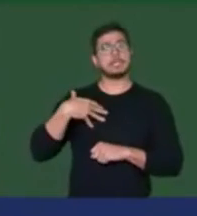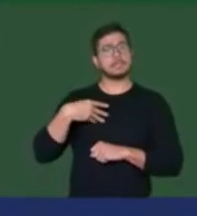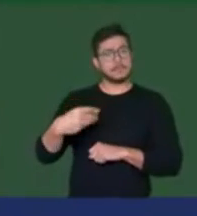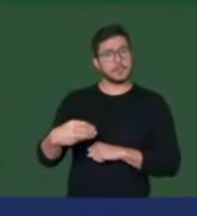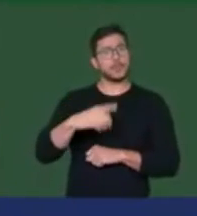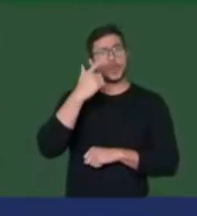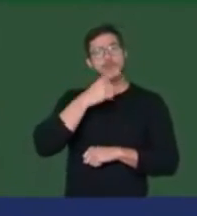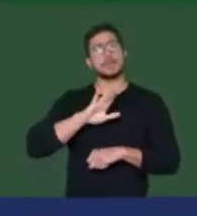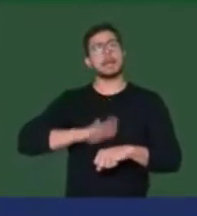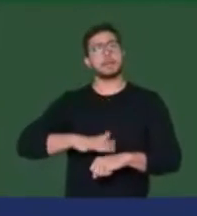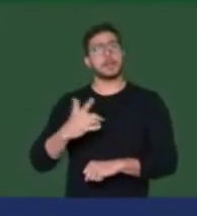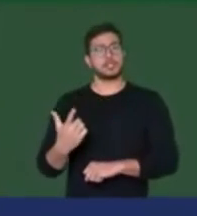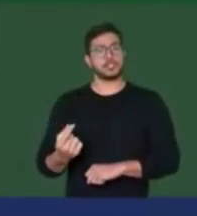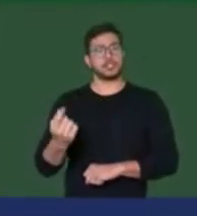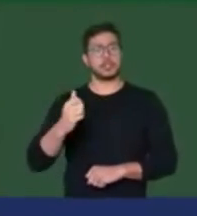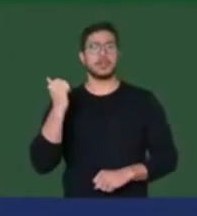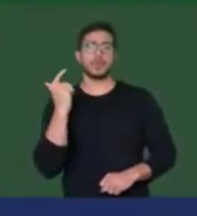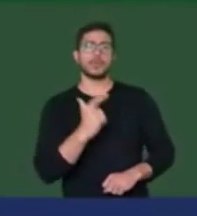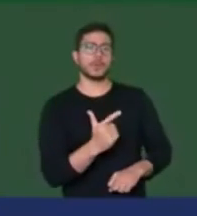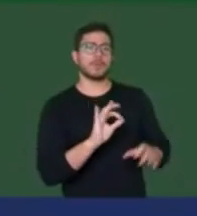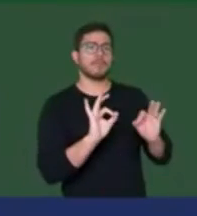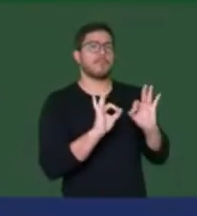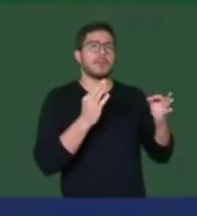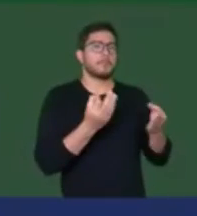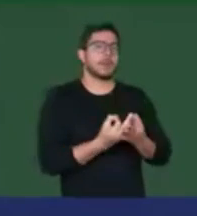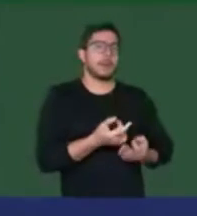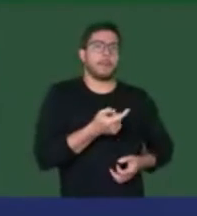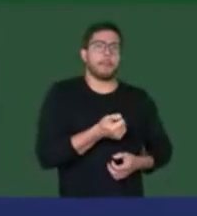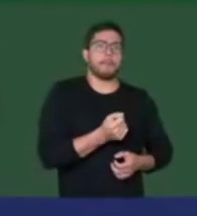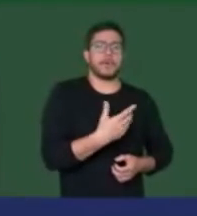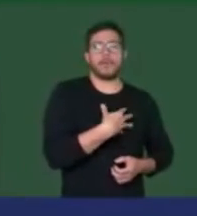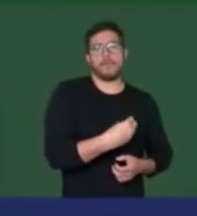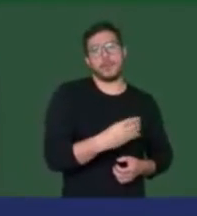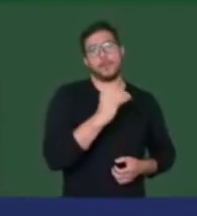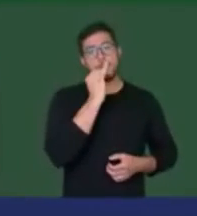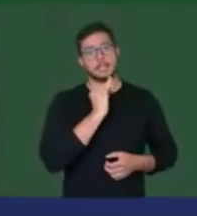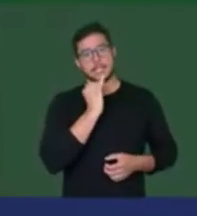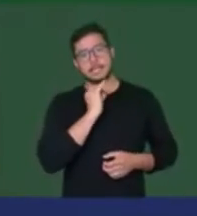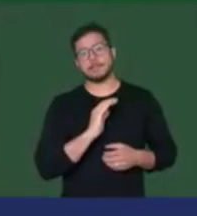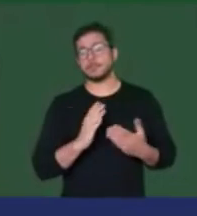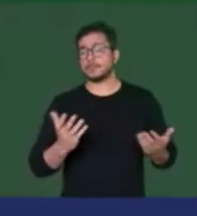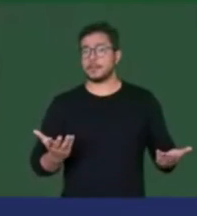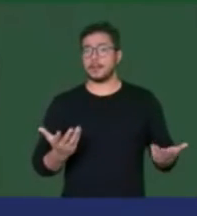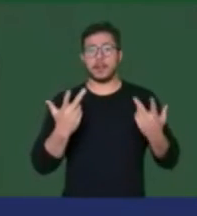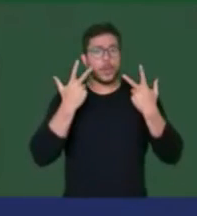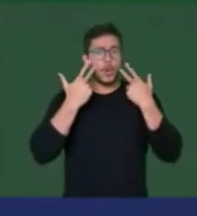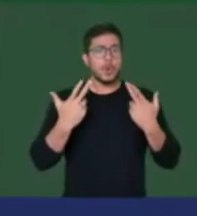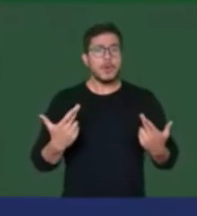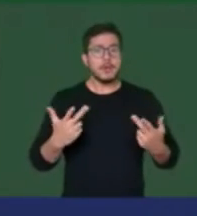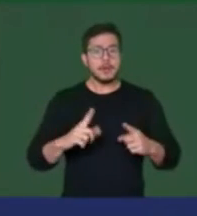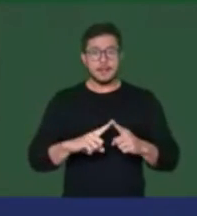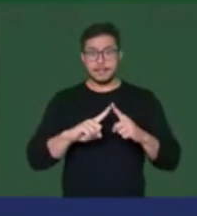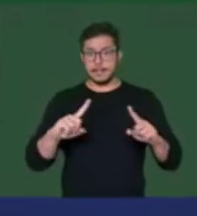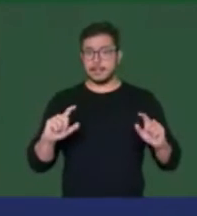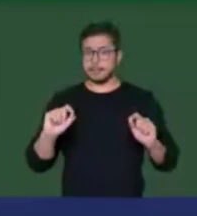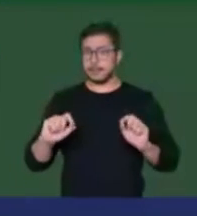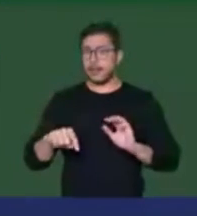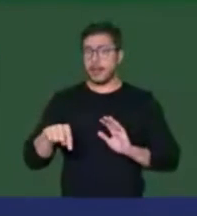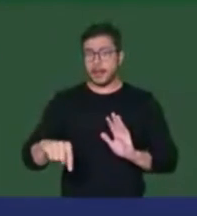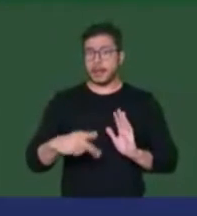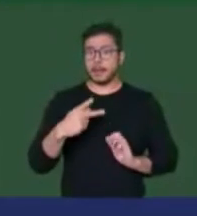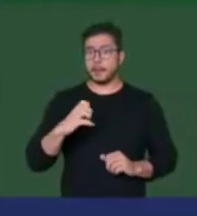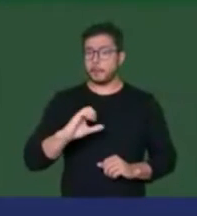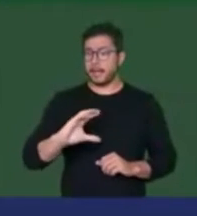recurso maior do que famílias com menor número de filhos. Isso é óbvio, mas esse pacote não prevê nada